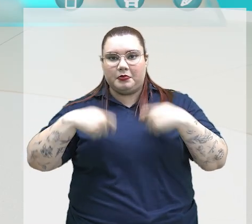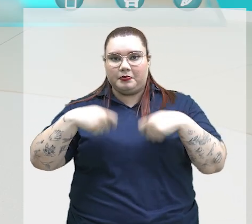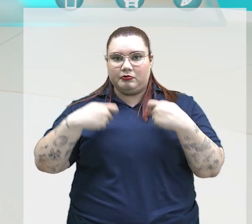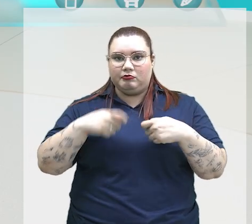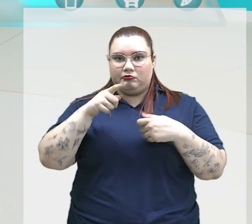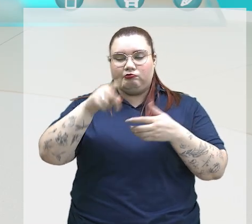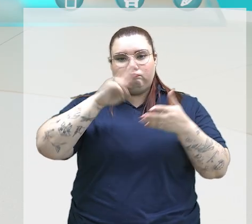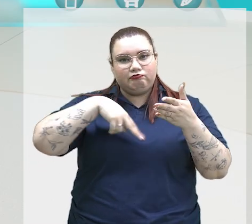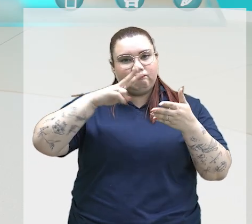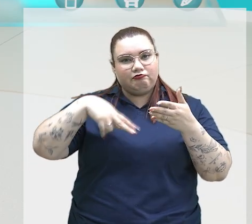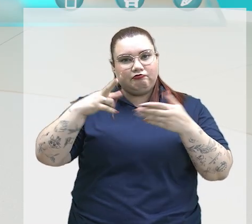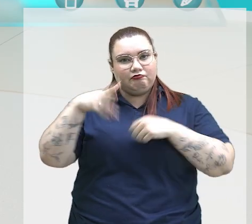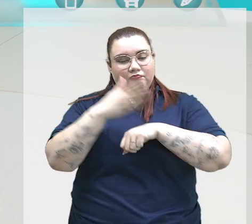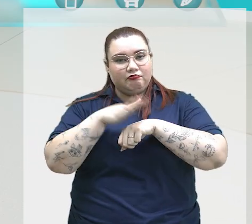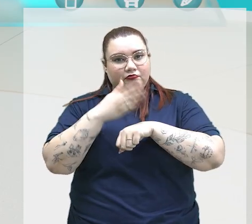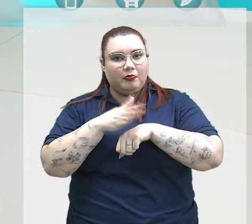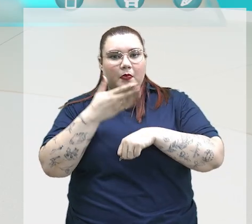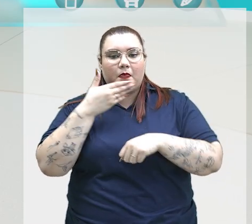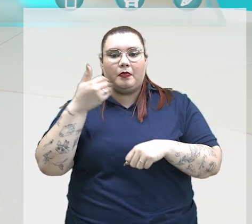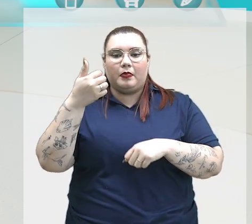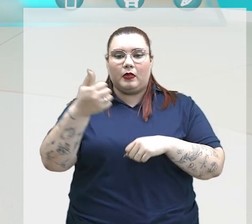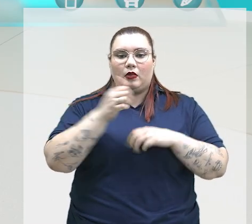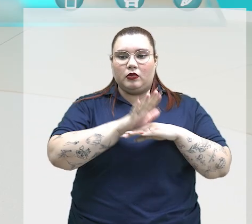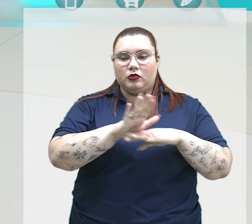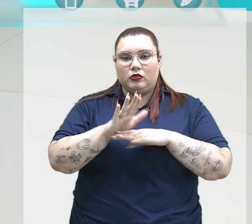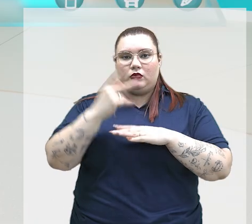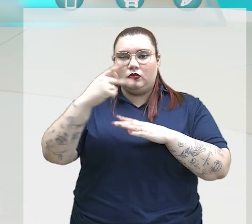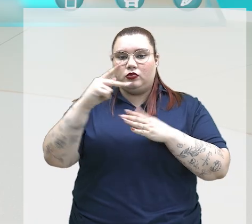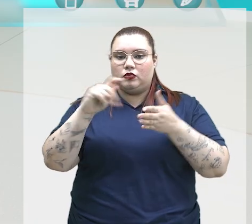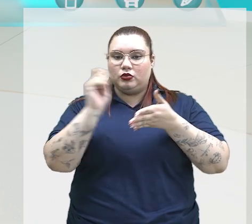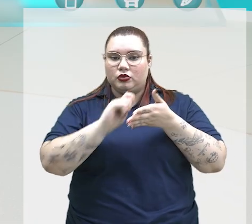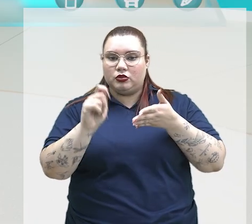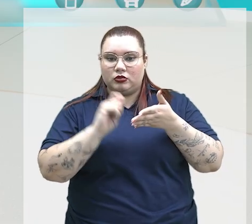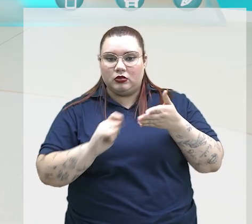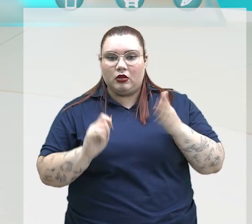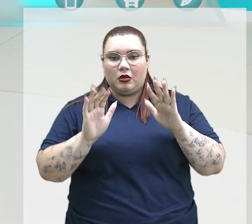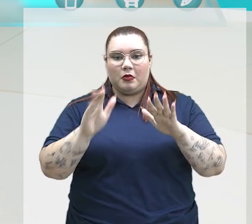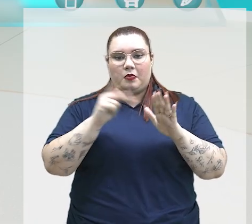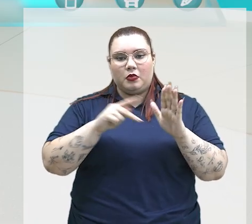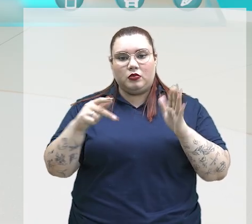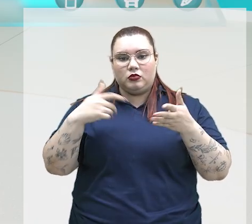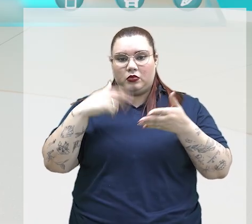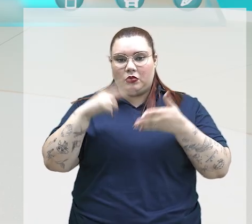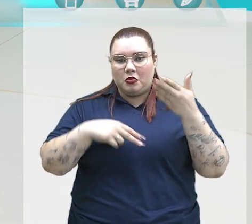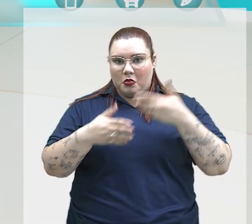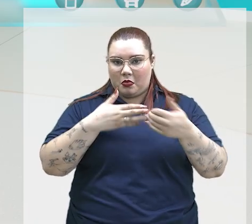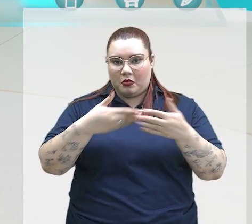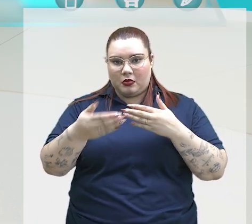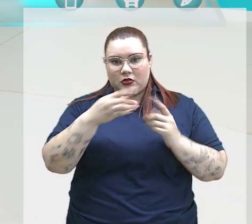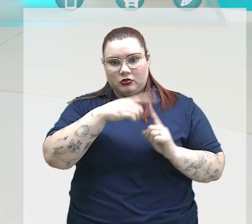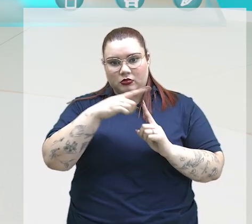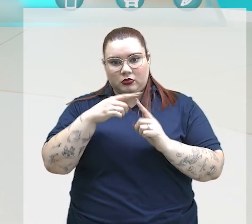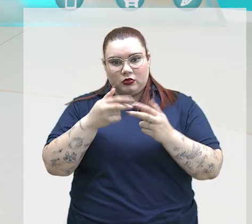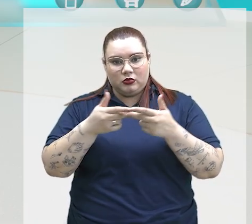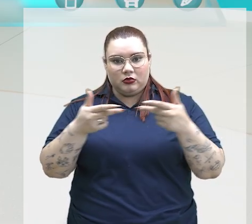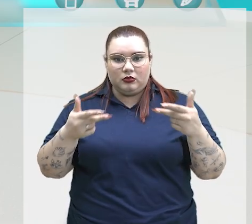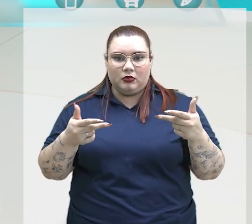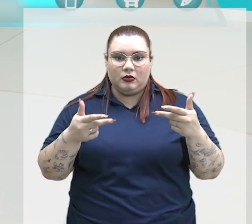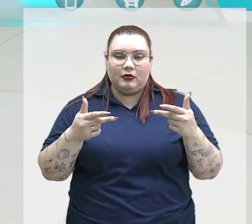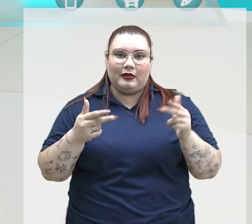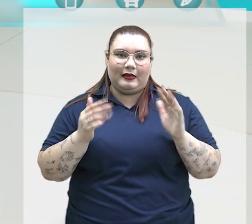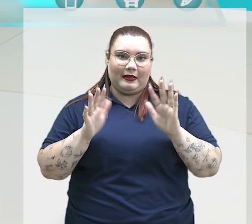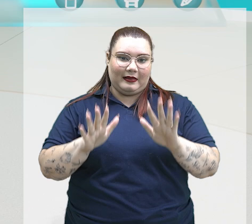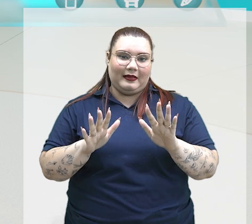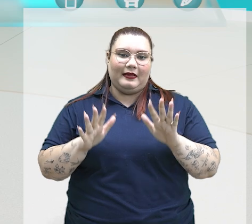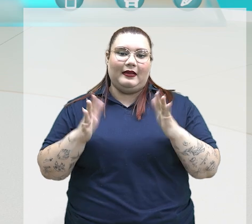mais vocês leem, é melhor para vocês, melhor para a escrita de vocês. Ah, professor, posso ler qualquer coisa? Lógico que